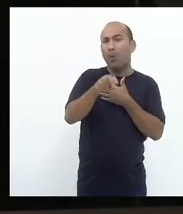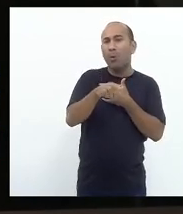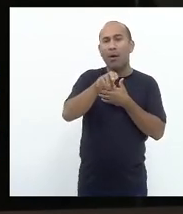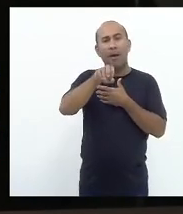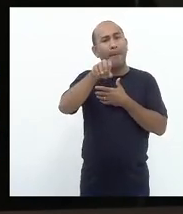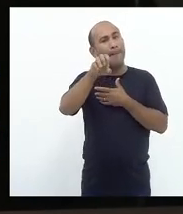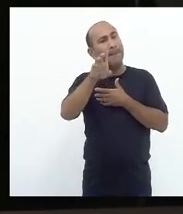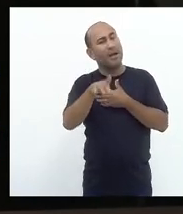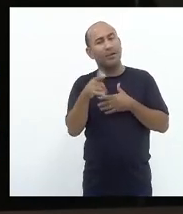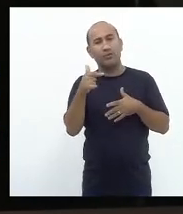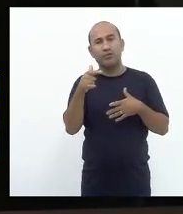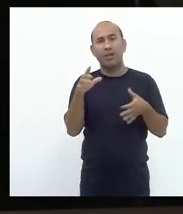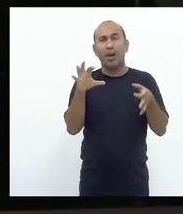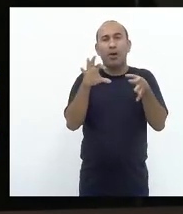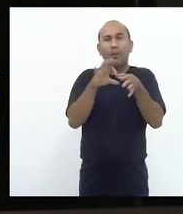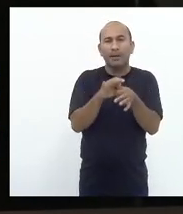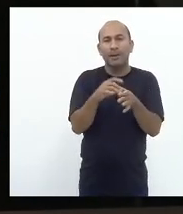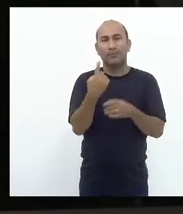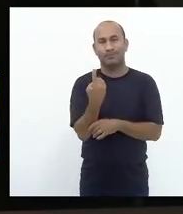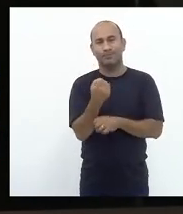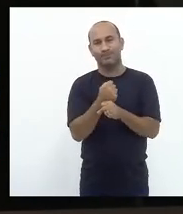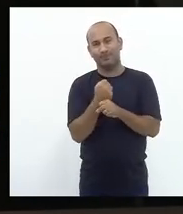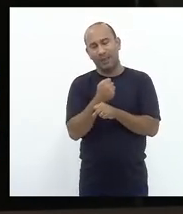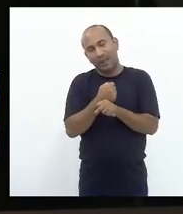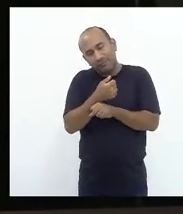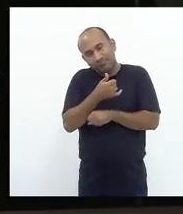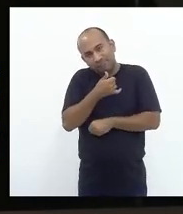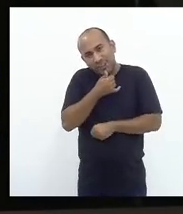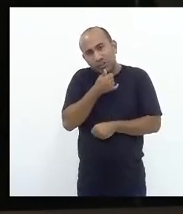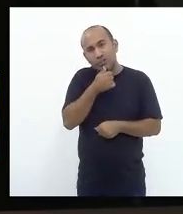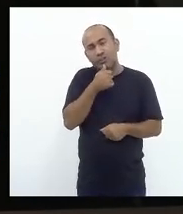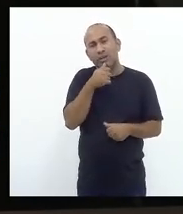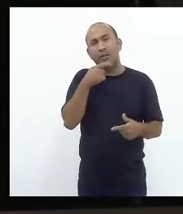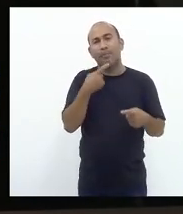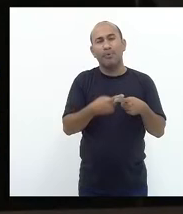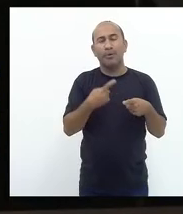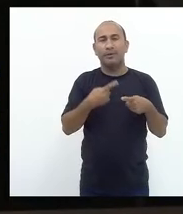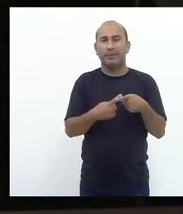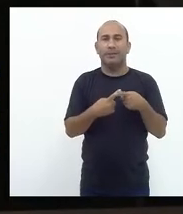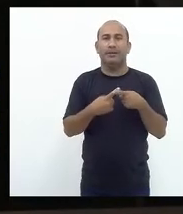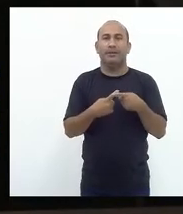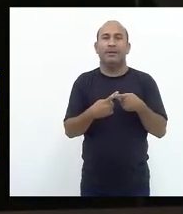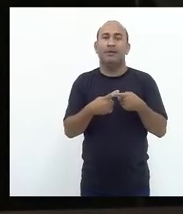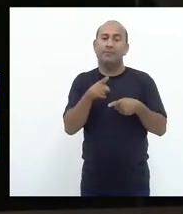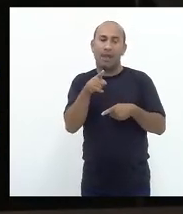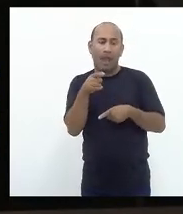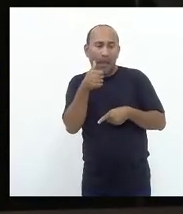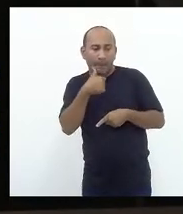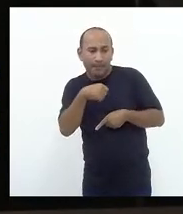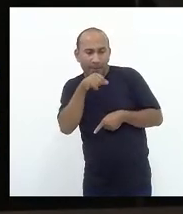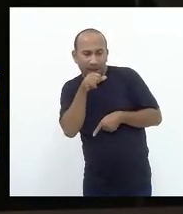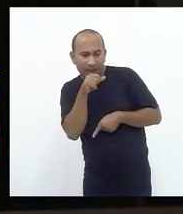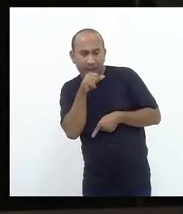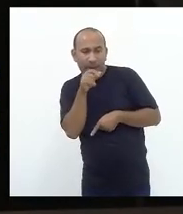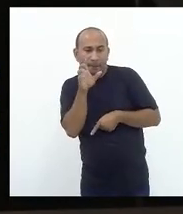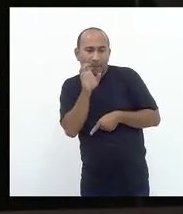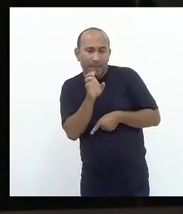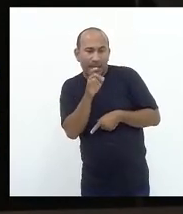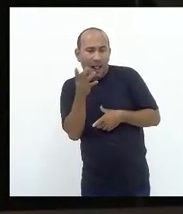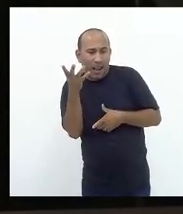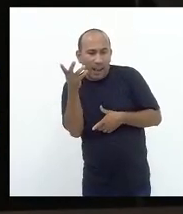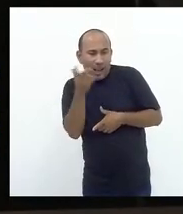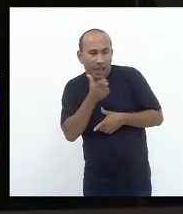não tinham completado um ano. Isso é muito triste, porque Vossa Excelência é mãe de uma bebezinha linda,